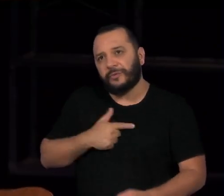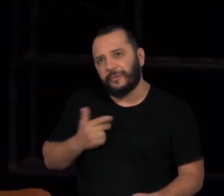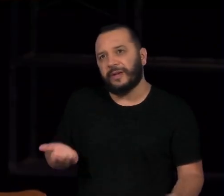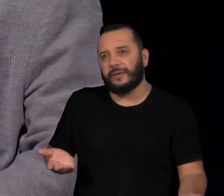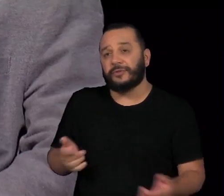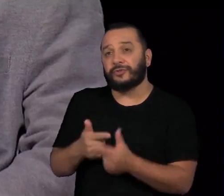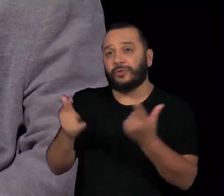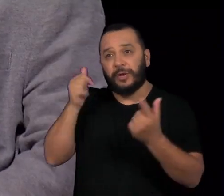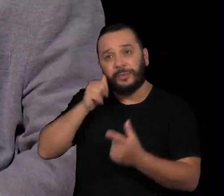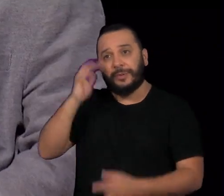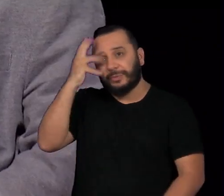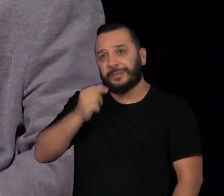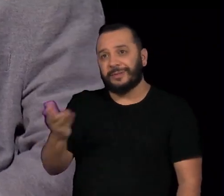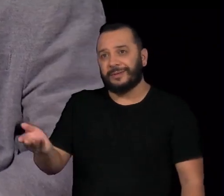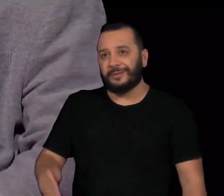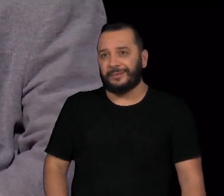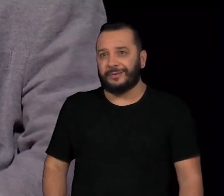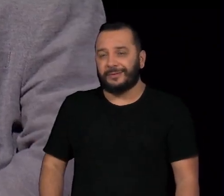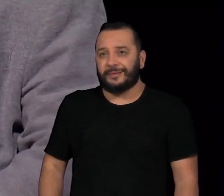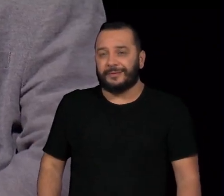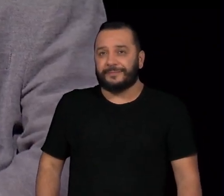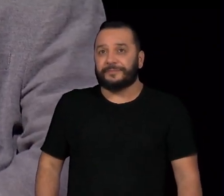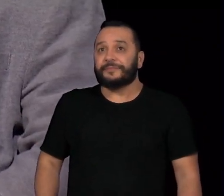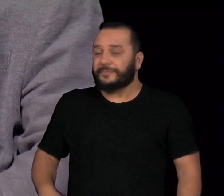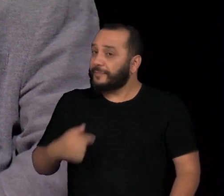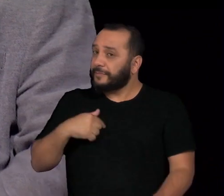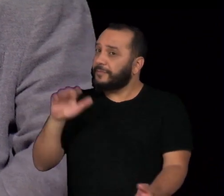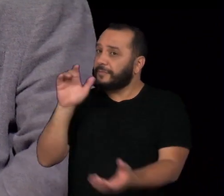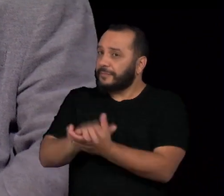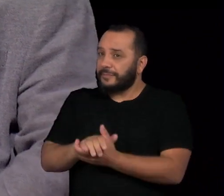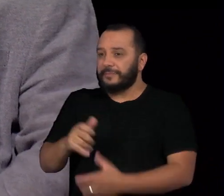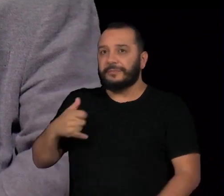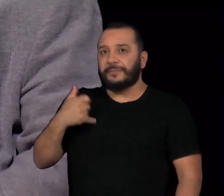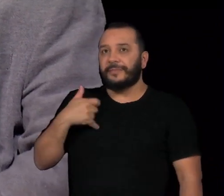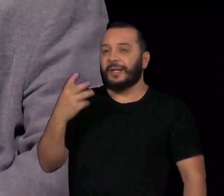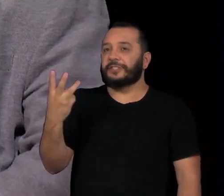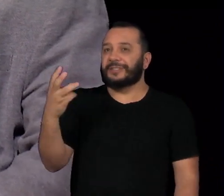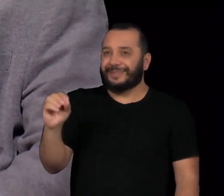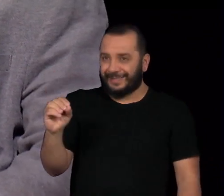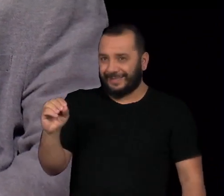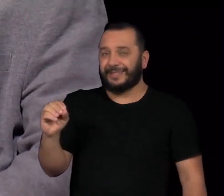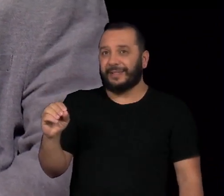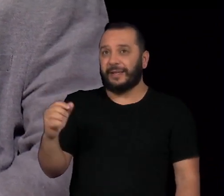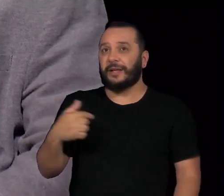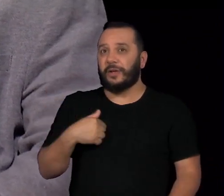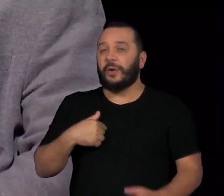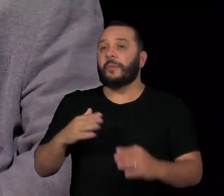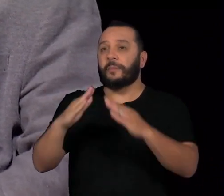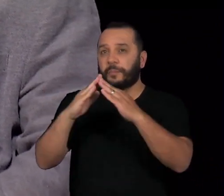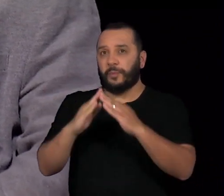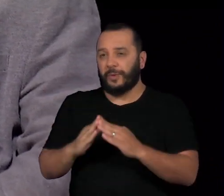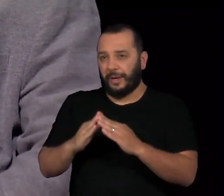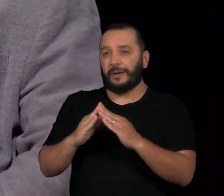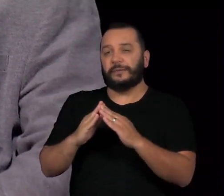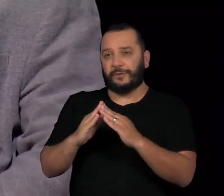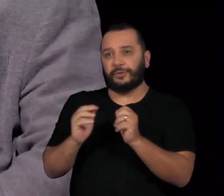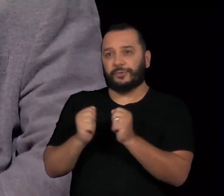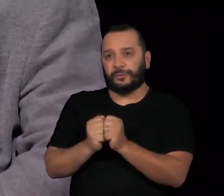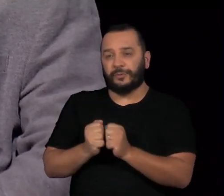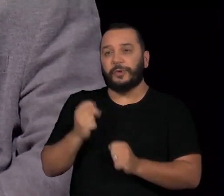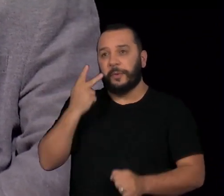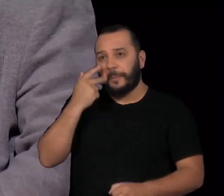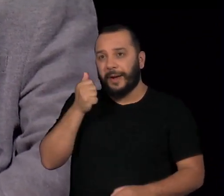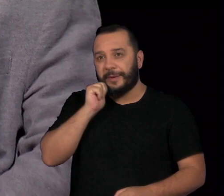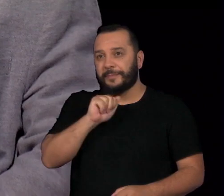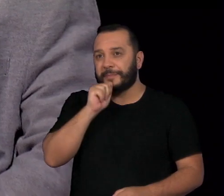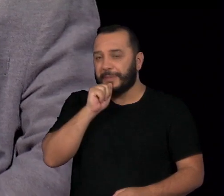né Eu não sei me casei com 30 anos morava na casa dos pais né como se diz tinha